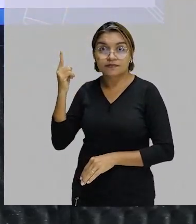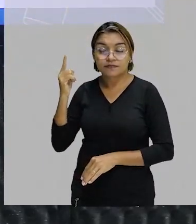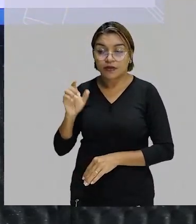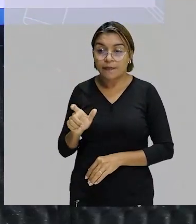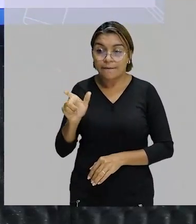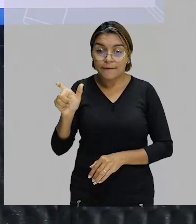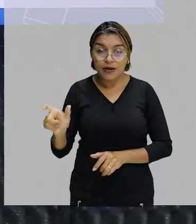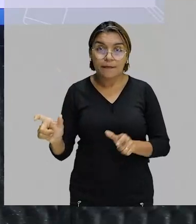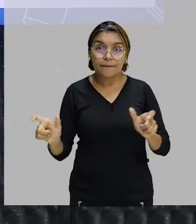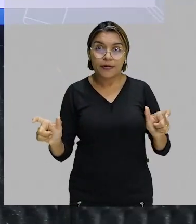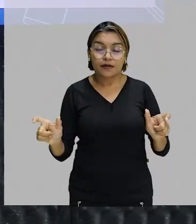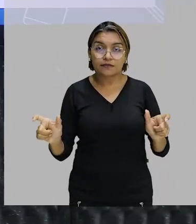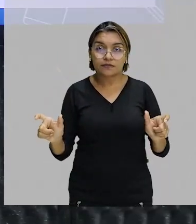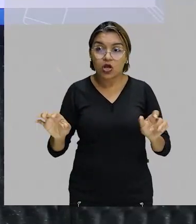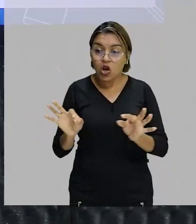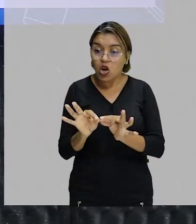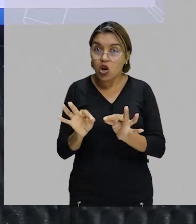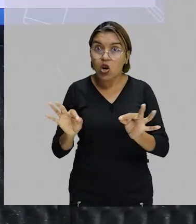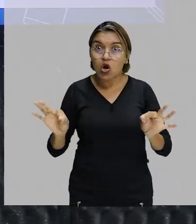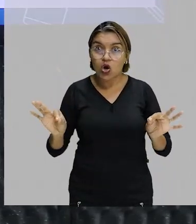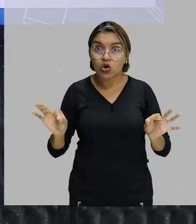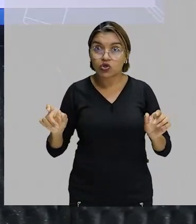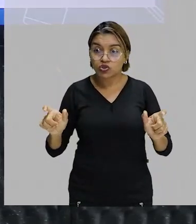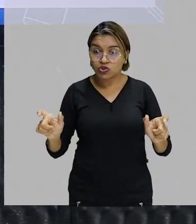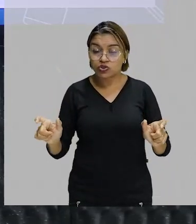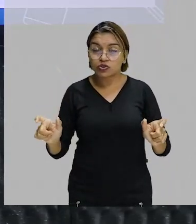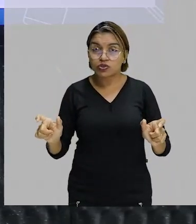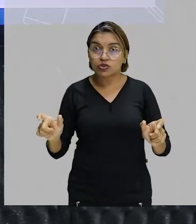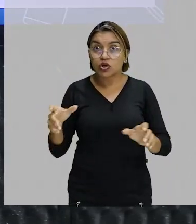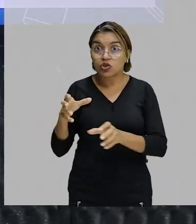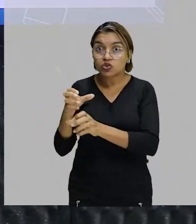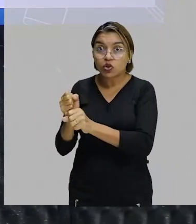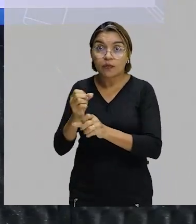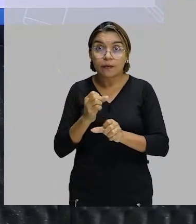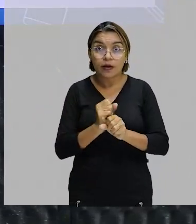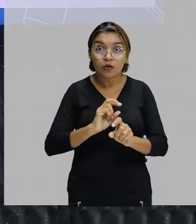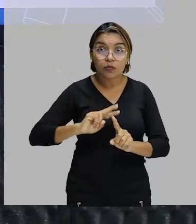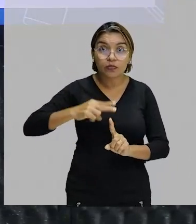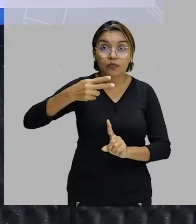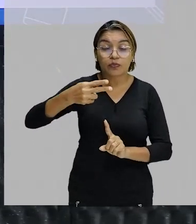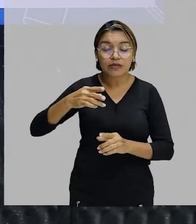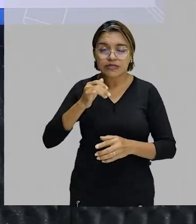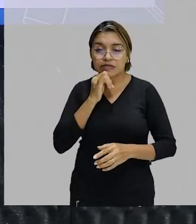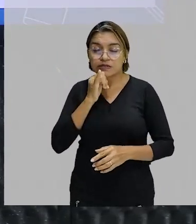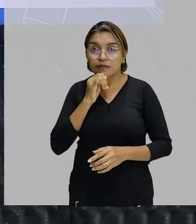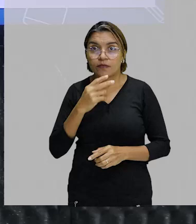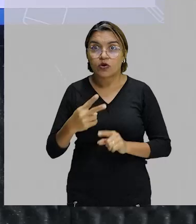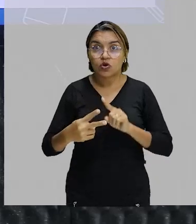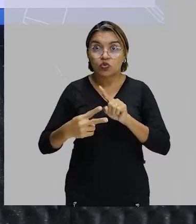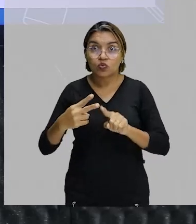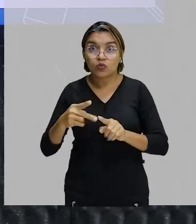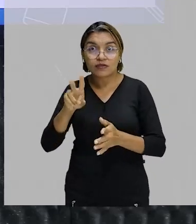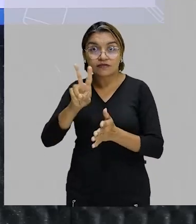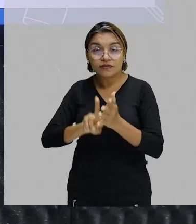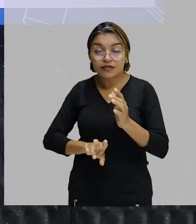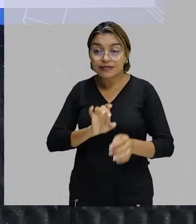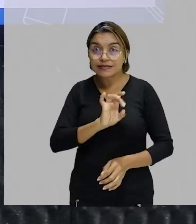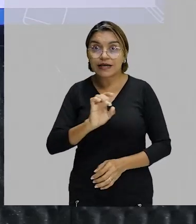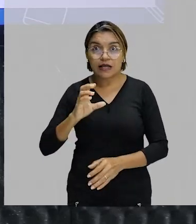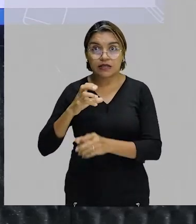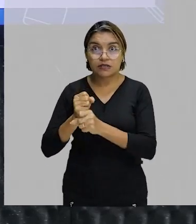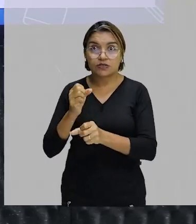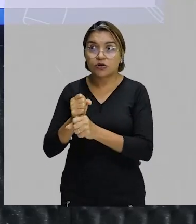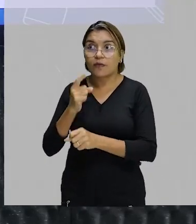aqui. Perceba que eles estão somados em duplicidade. Está aparecendo duas vezes cada soma. Olha aqui,